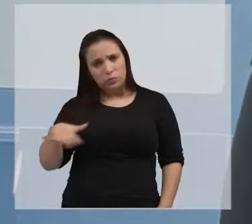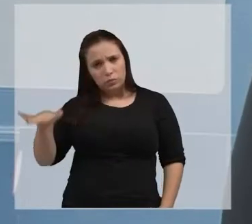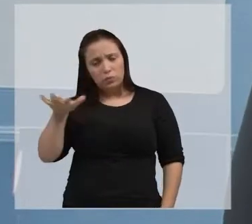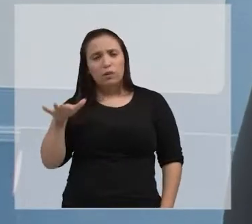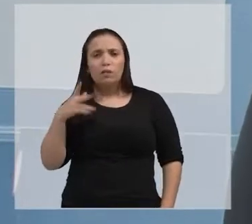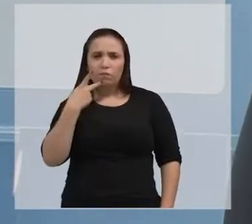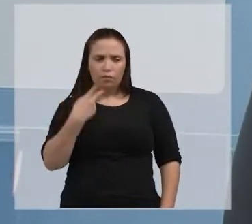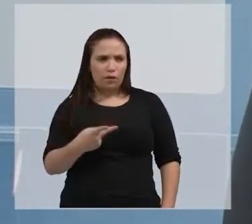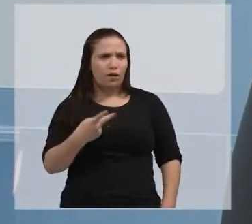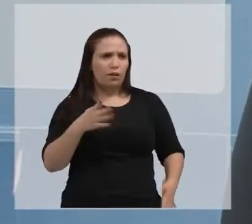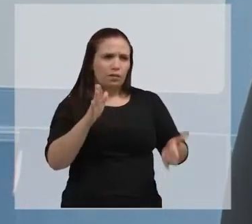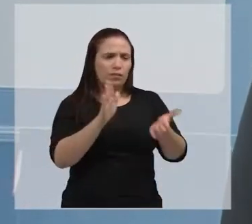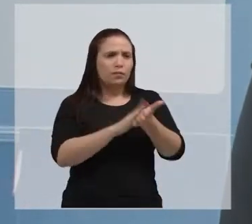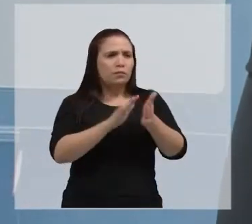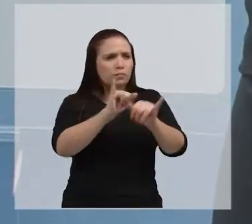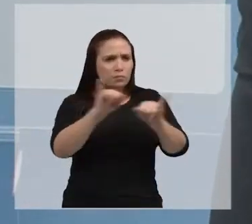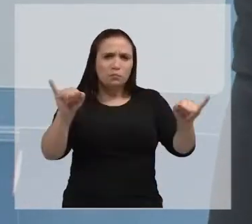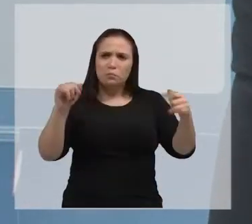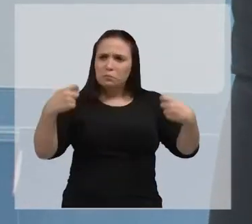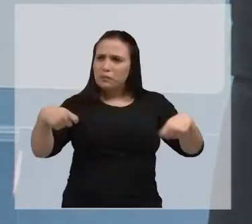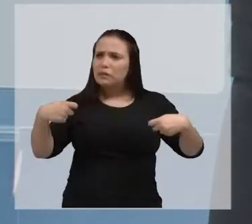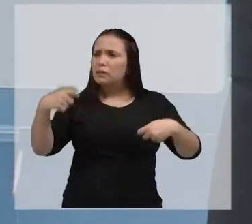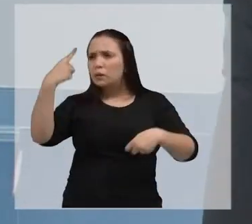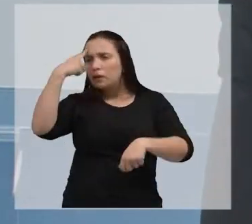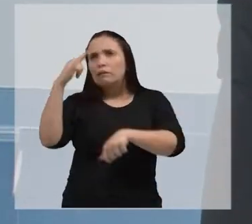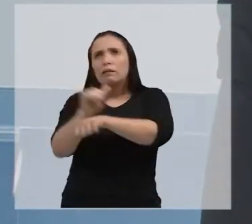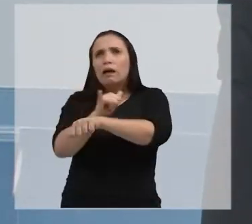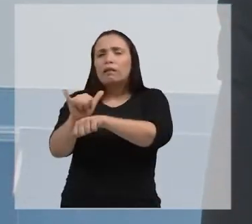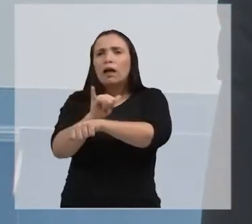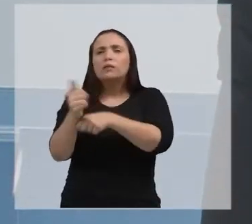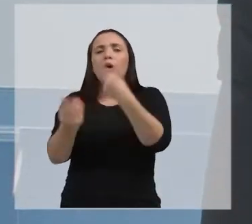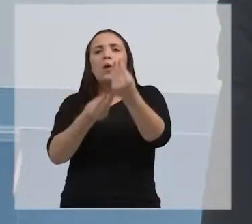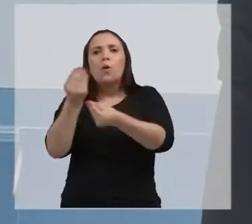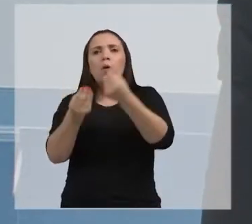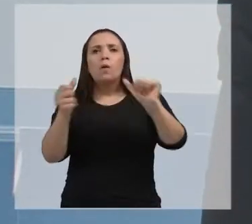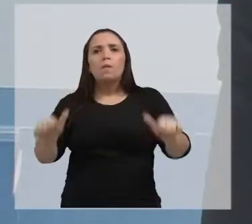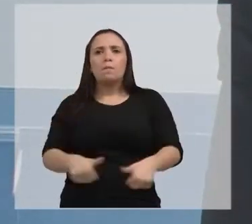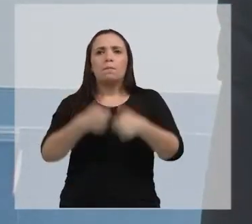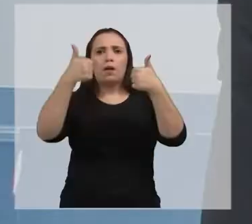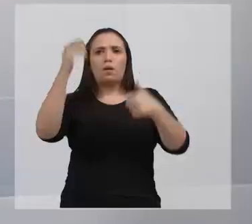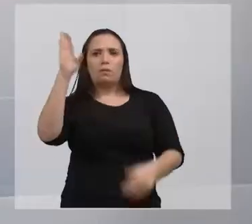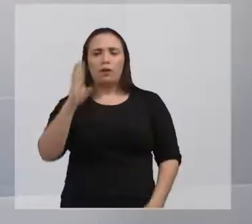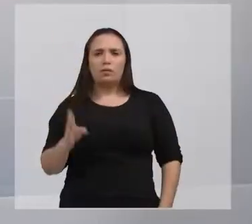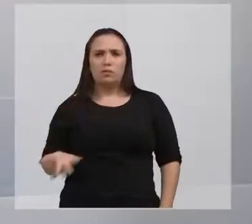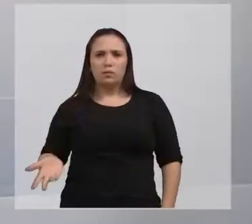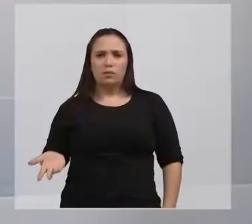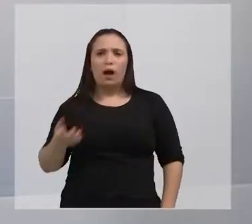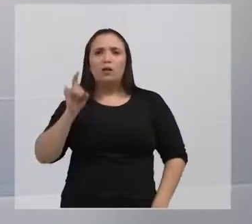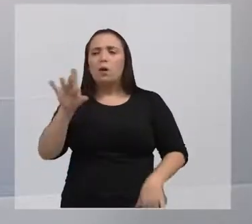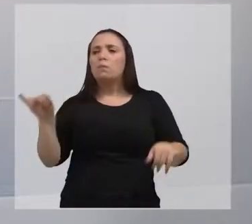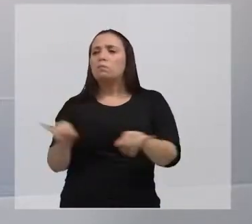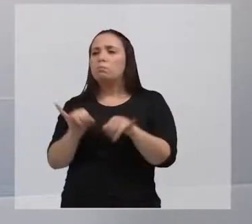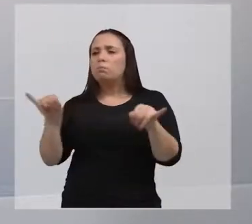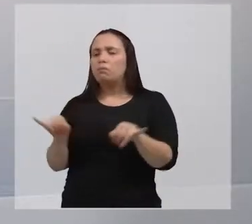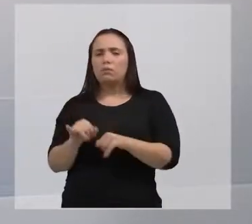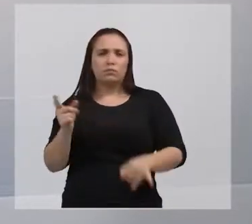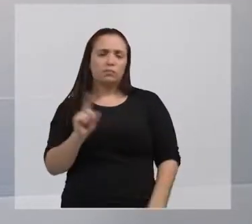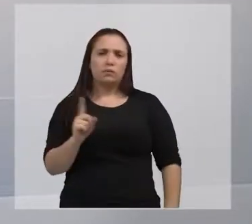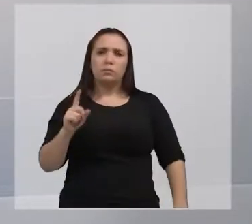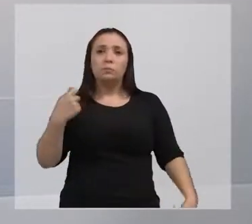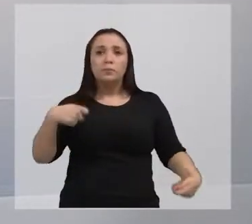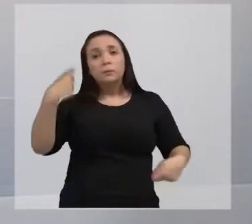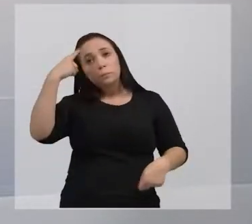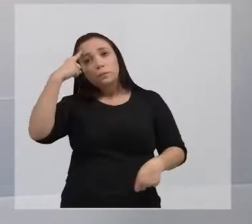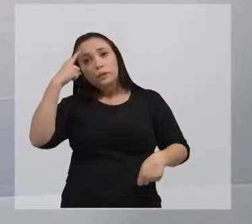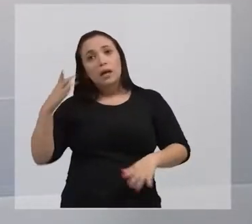dizer, pessoal, vamos procurar um caminho para a gente sair disso, não, Luiz? Você não está esperando? Sem dúvida, mas uma luz no fim do túnel, um caminho a ser